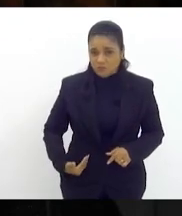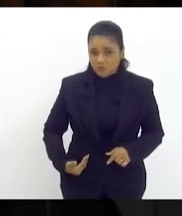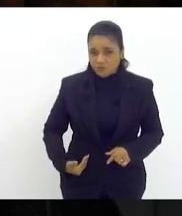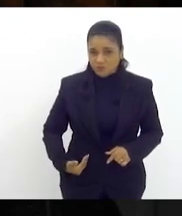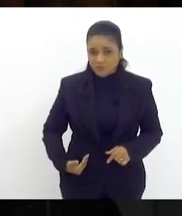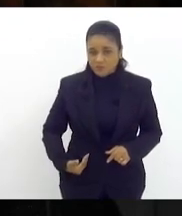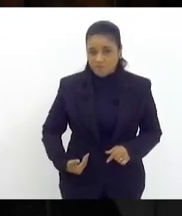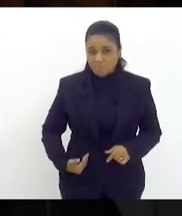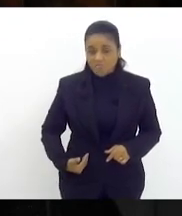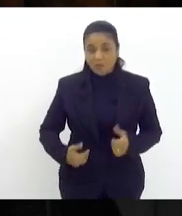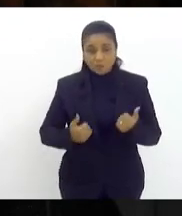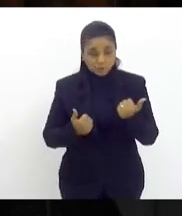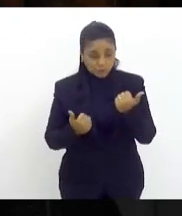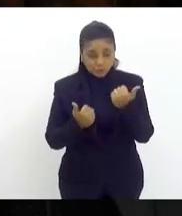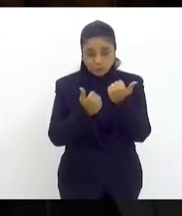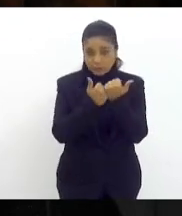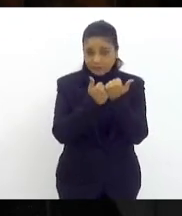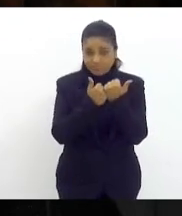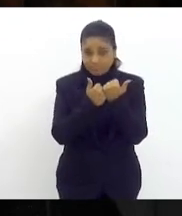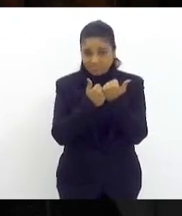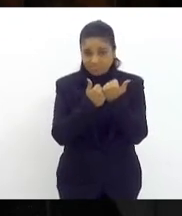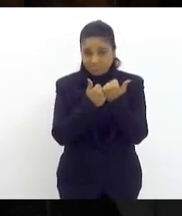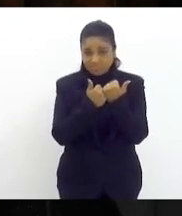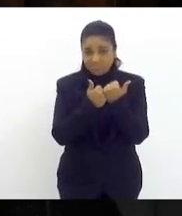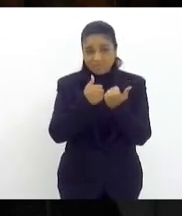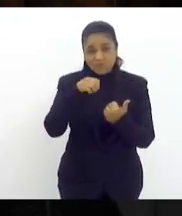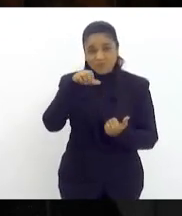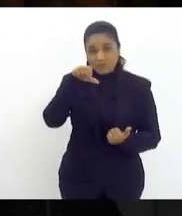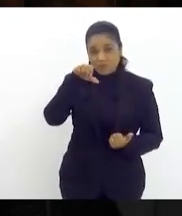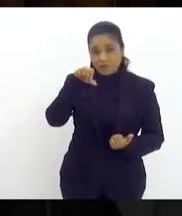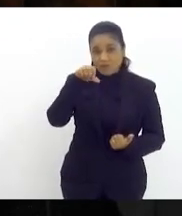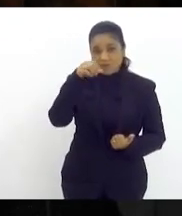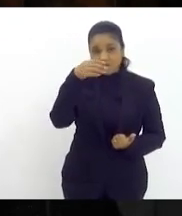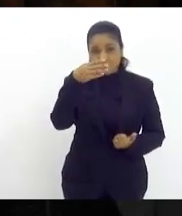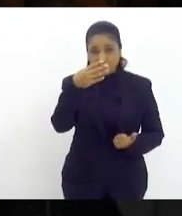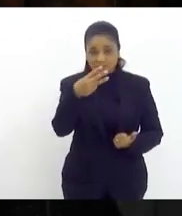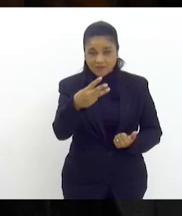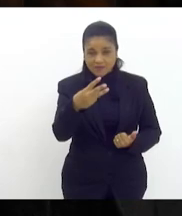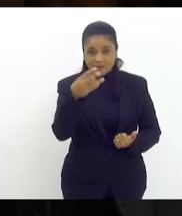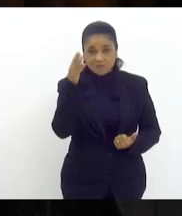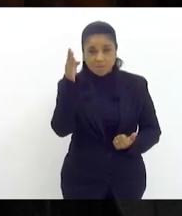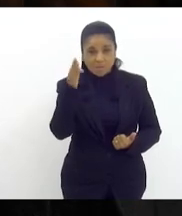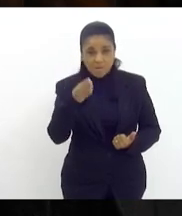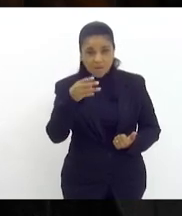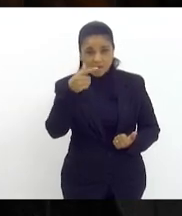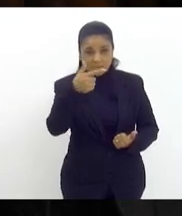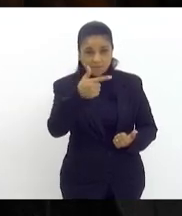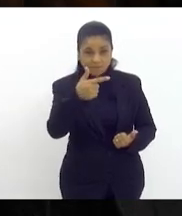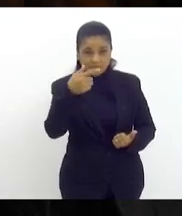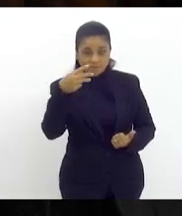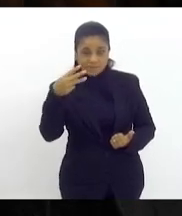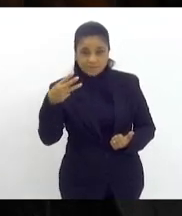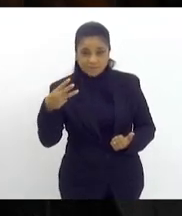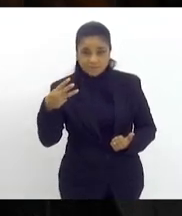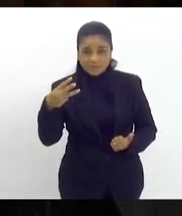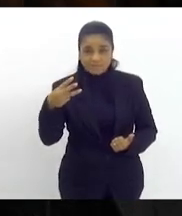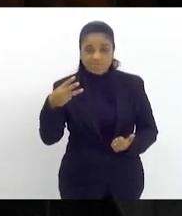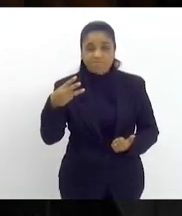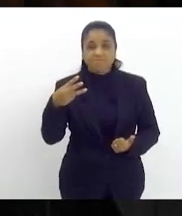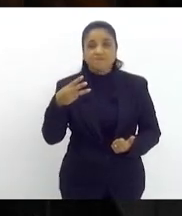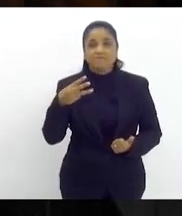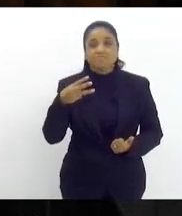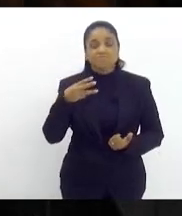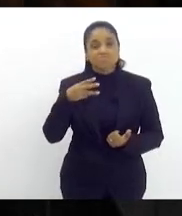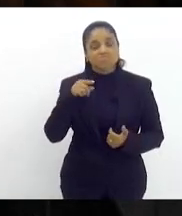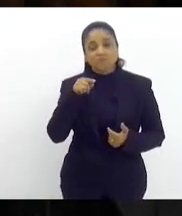substitutivo 93 de 2023 será aplicado em